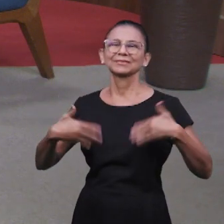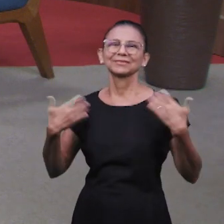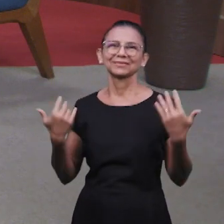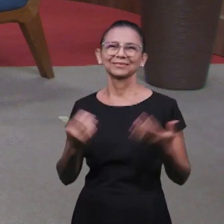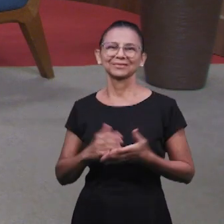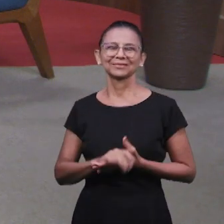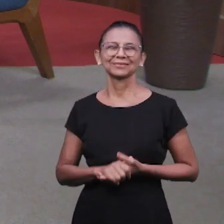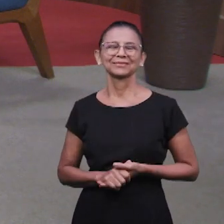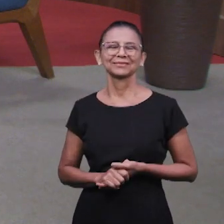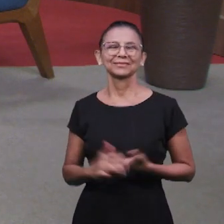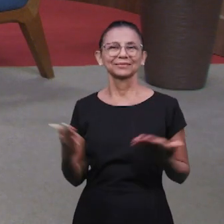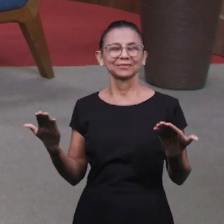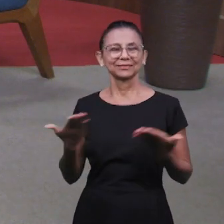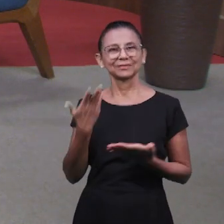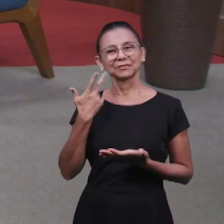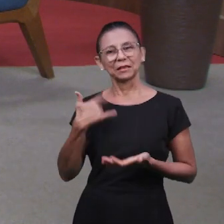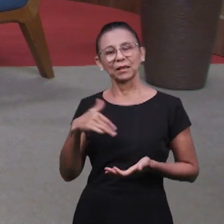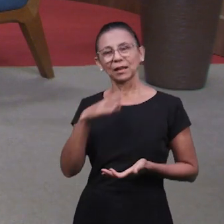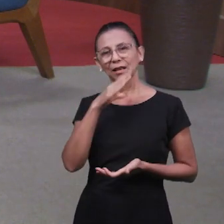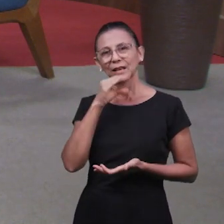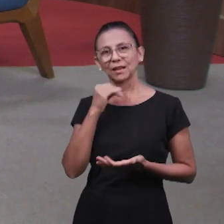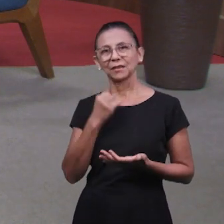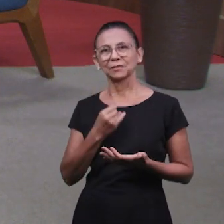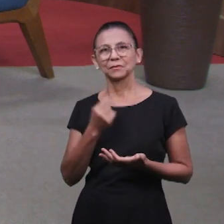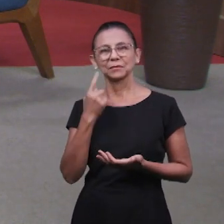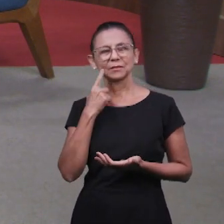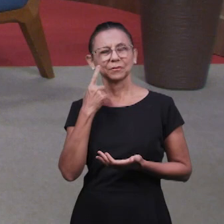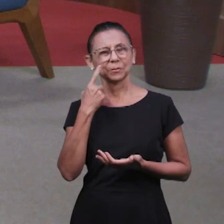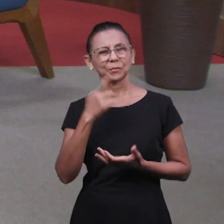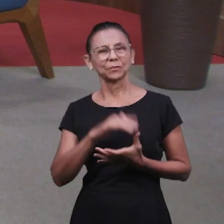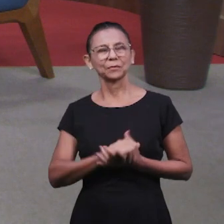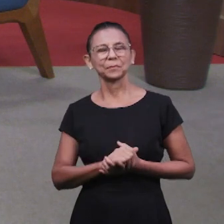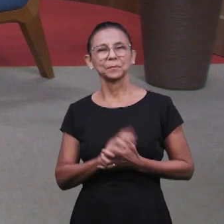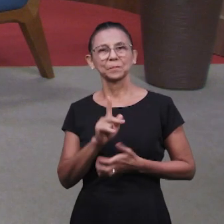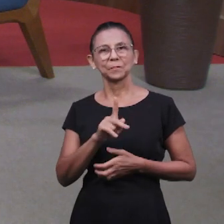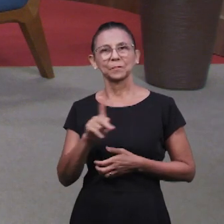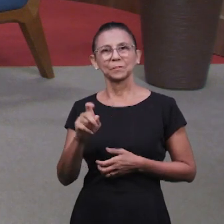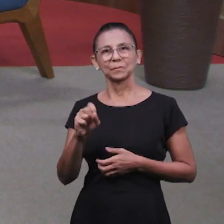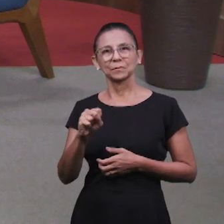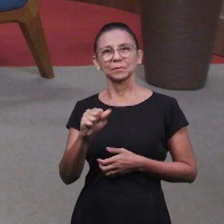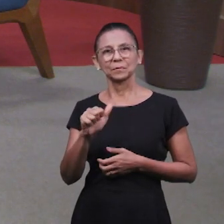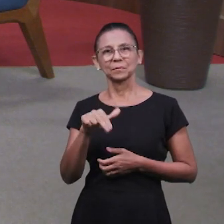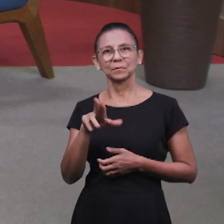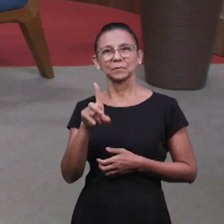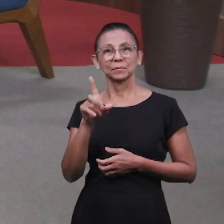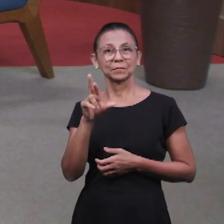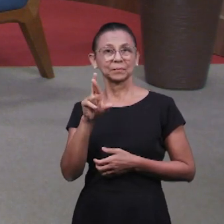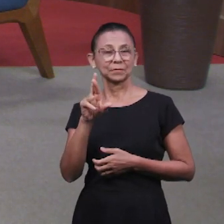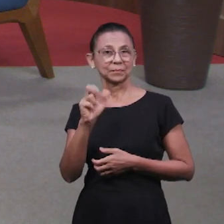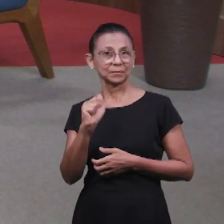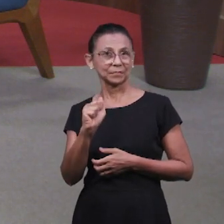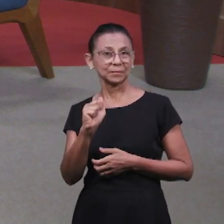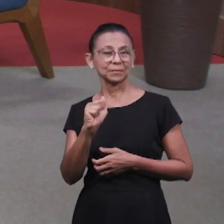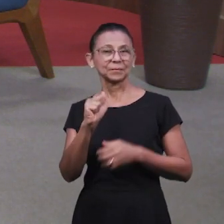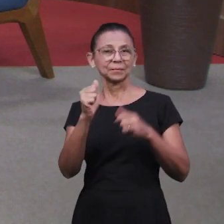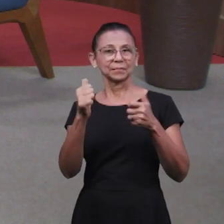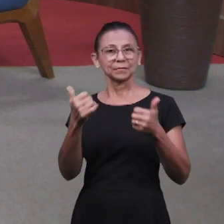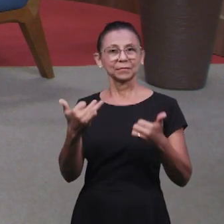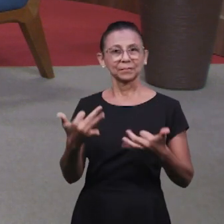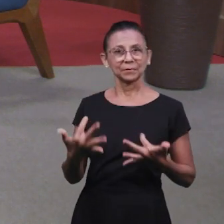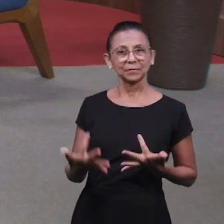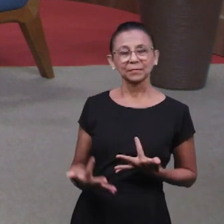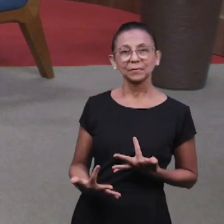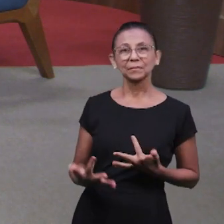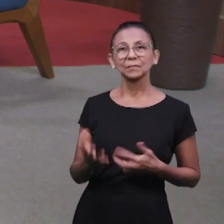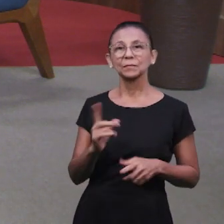alegria. Hoje, na aula para as crianças, intermediários e adolescentes, você vai saber mais sobre isso com a professora Sandra Carvalho, que